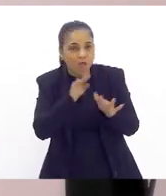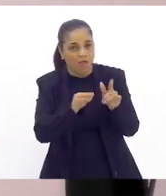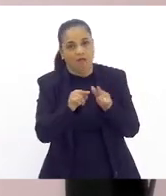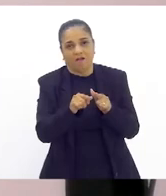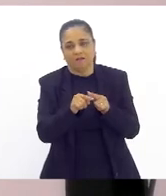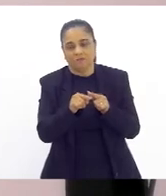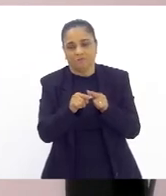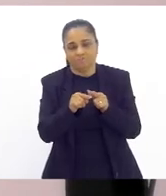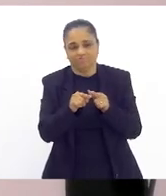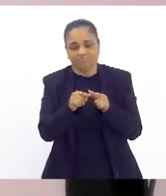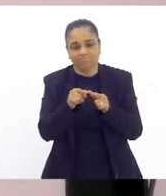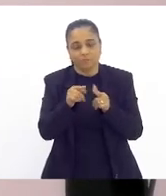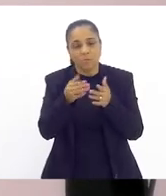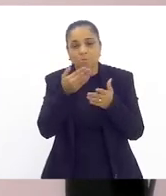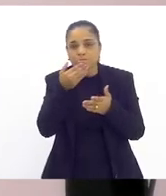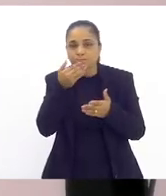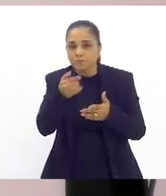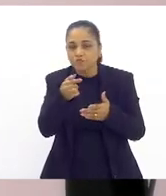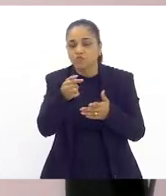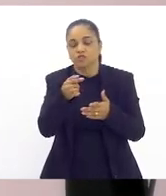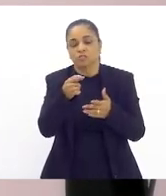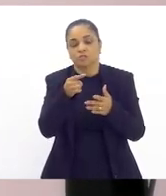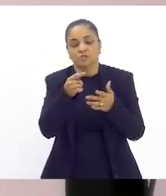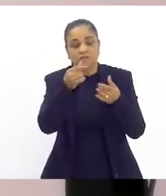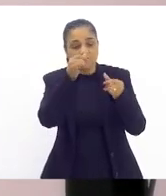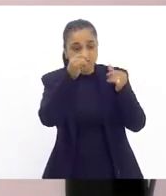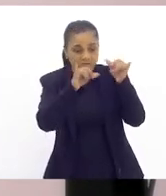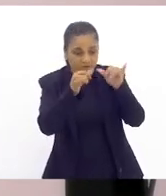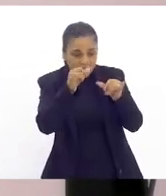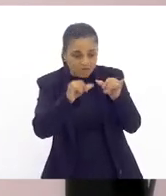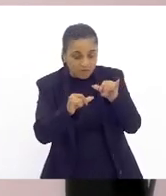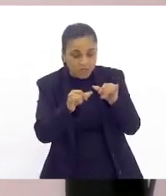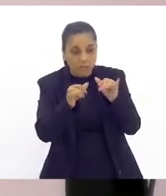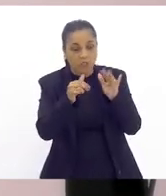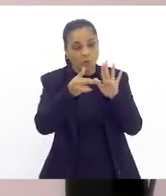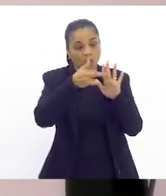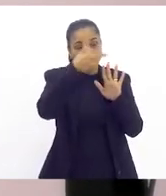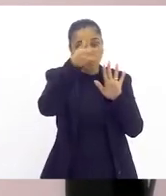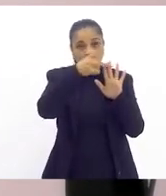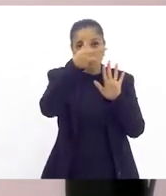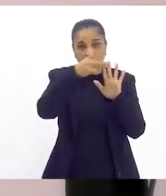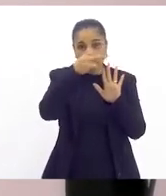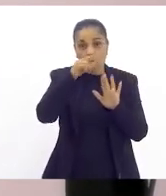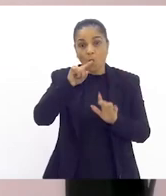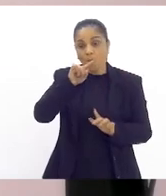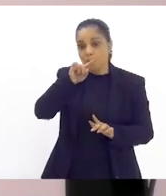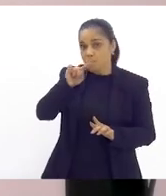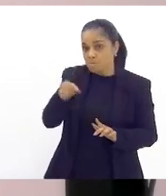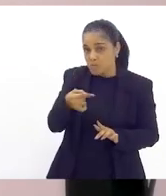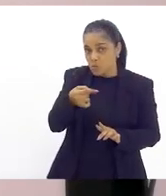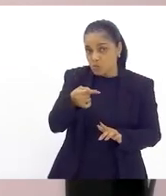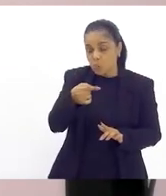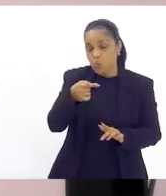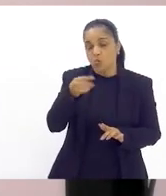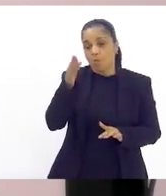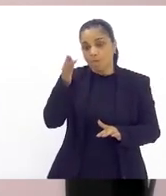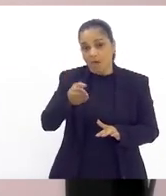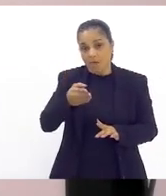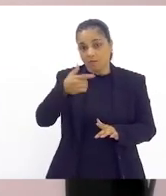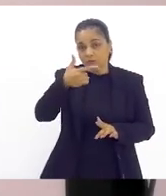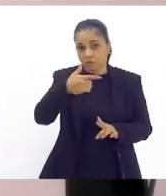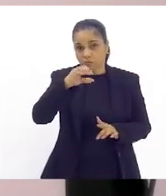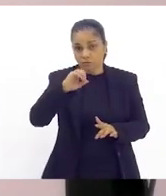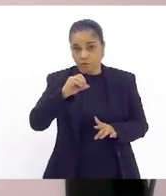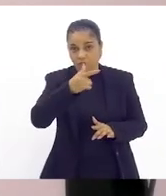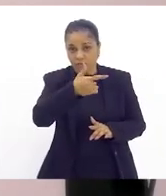senhores verifiquem os procedimentos da resolução mil 2021 da aneel Lá tem